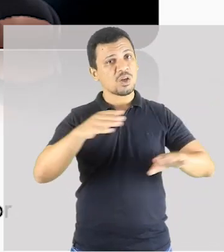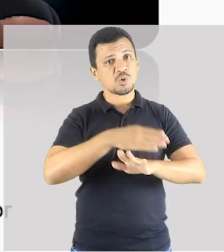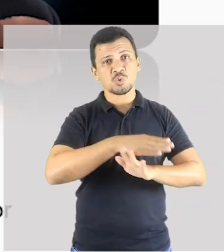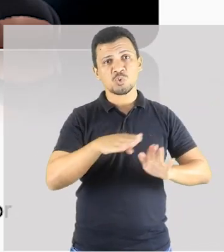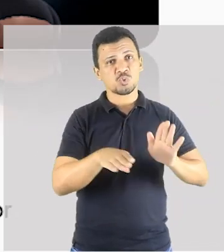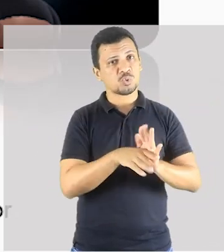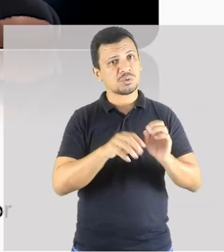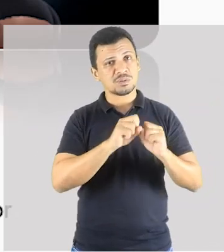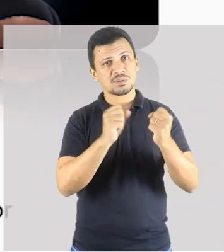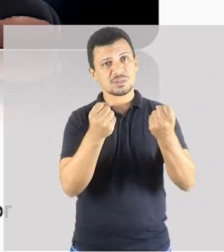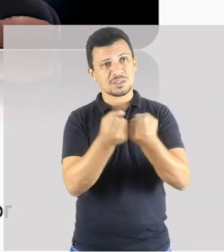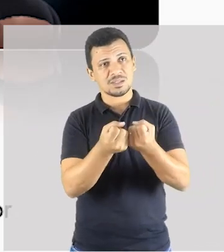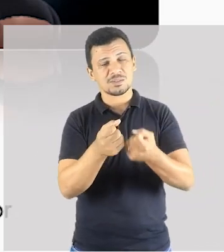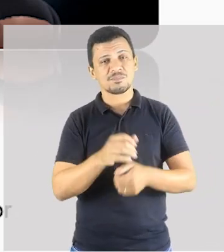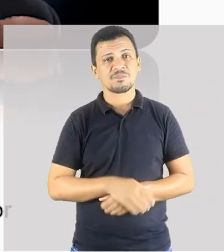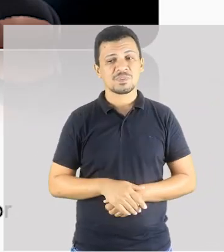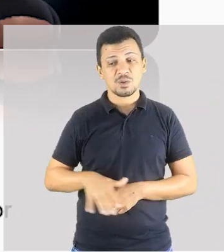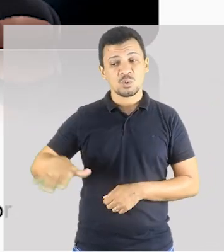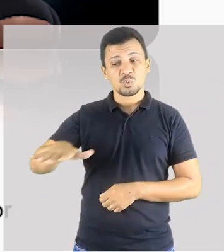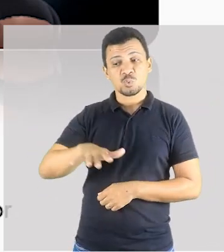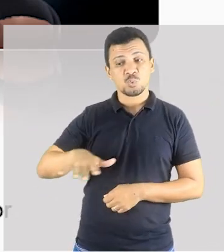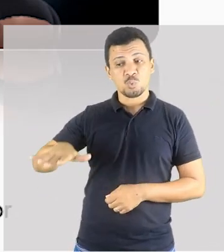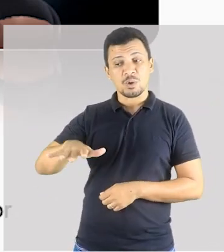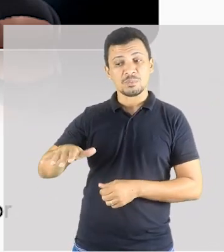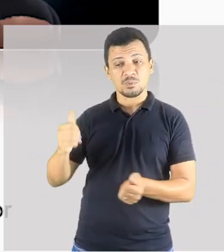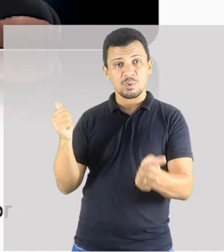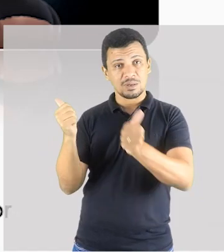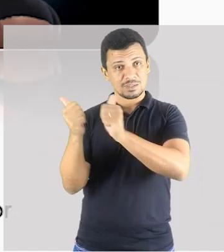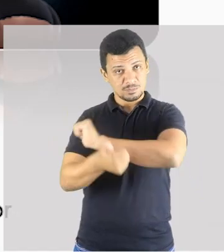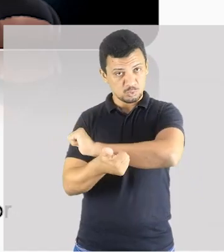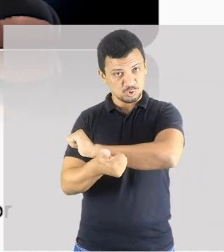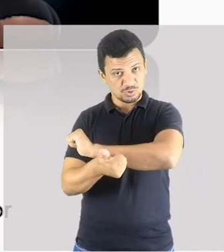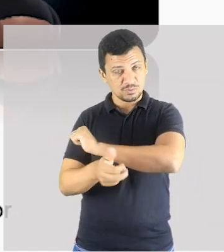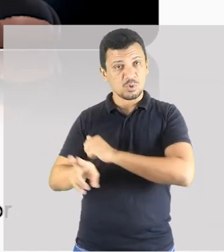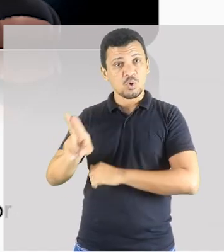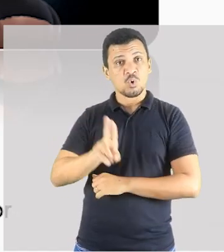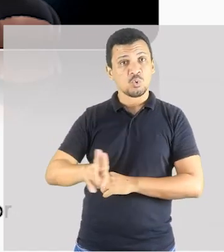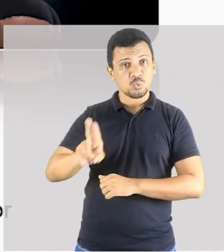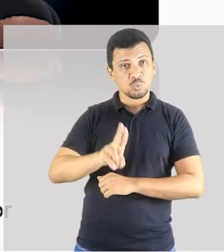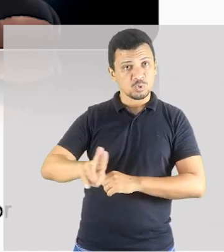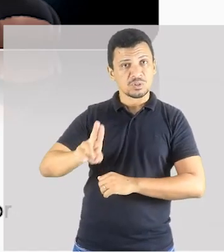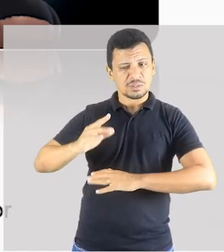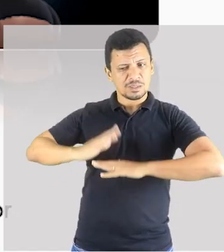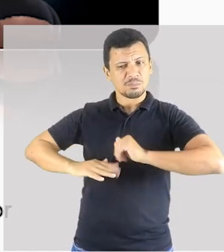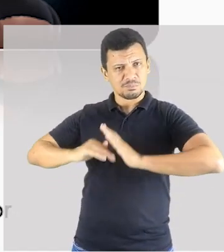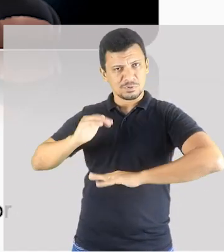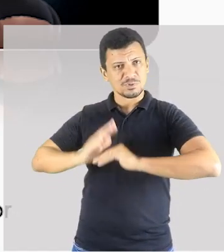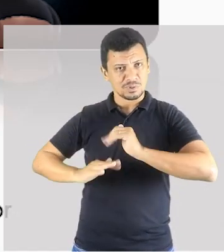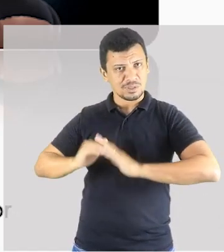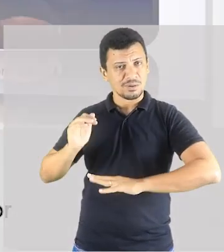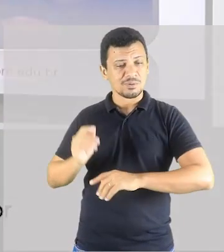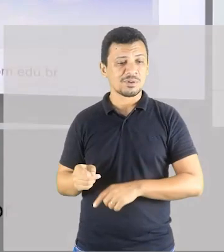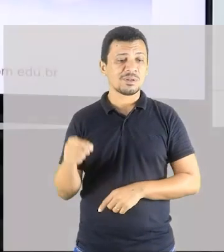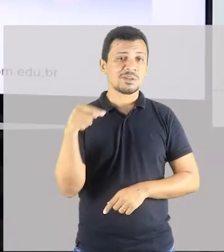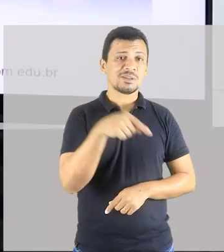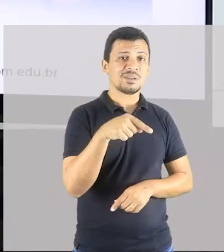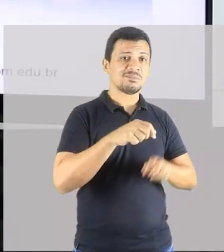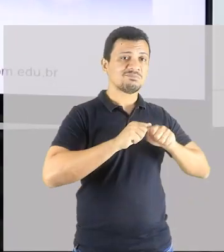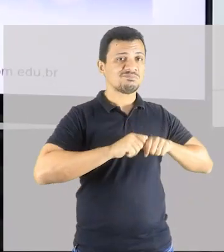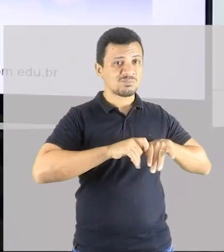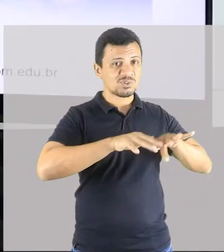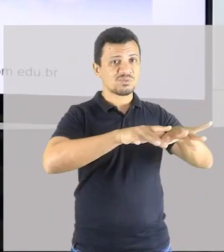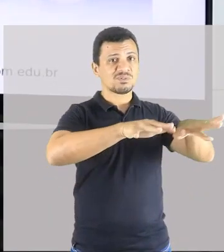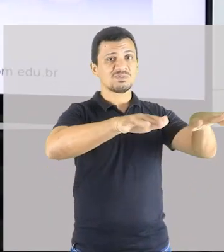de toda a sociedade. Sai do âmbito esportivo, onde era utilizado apenas por por atletas, tá? E passa a